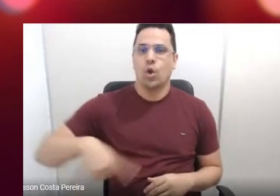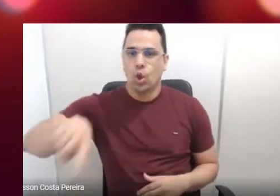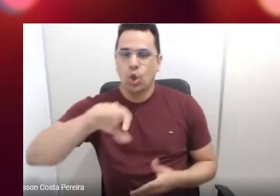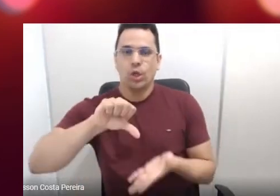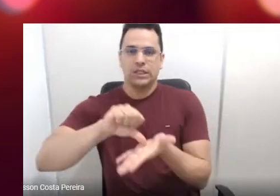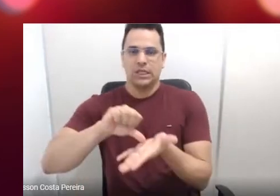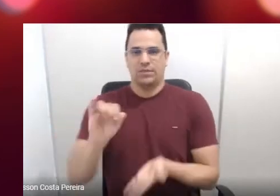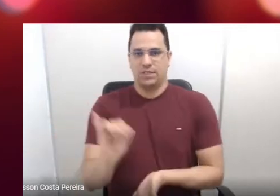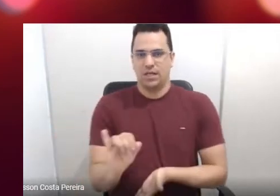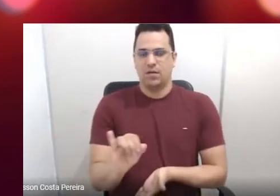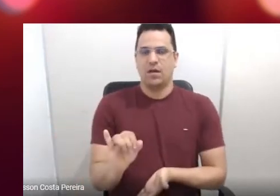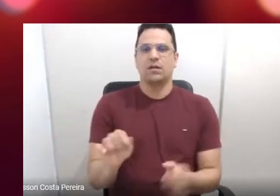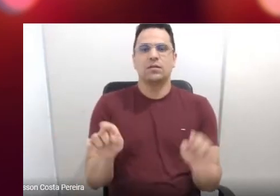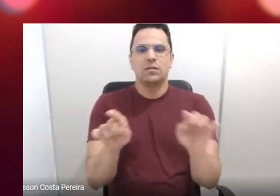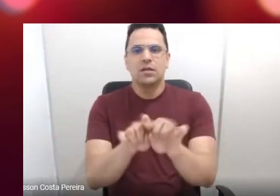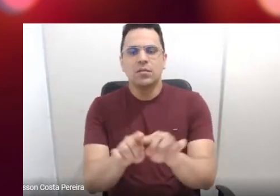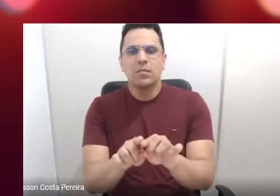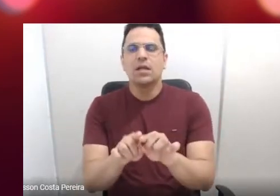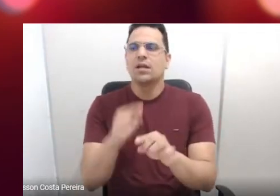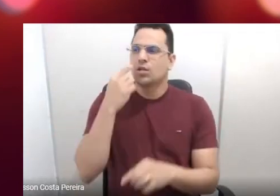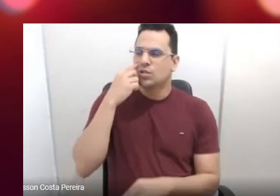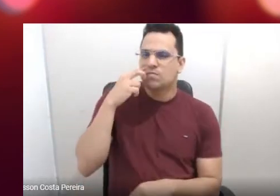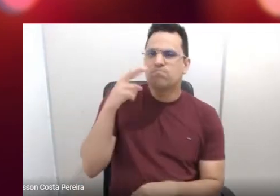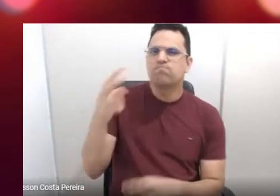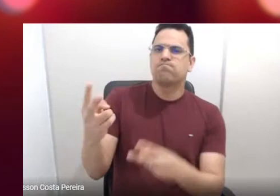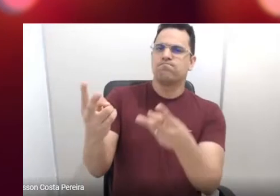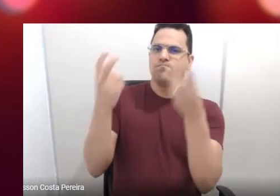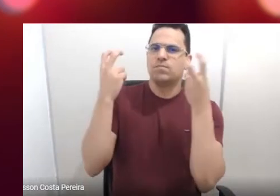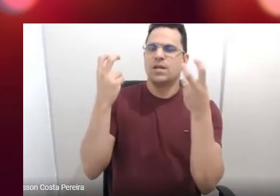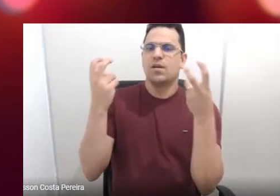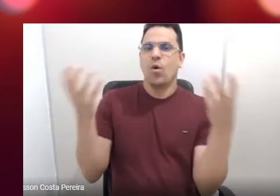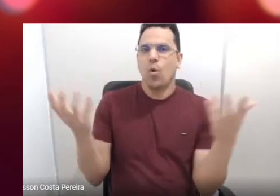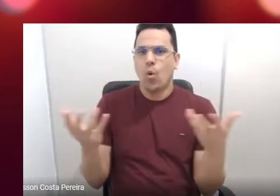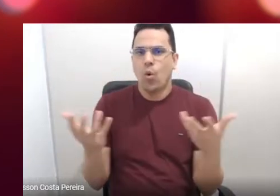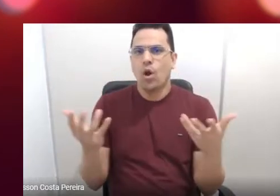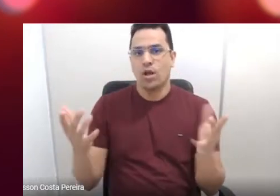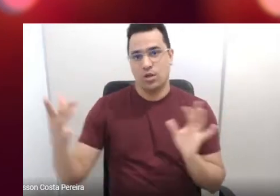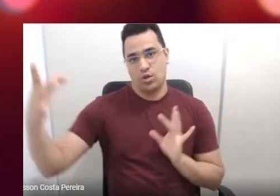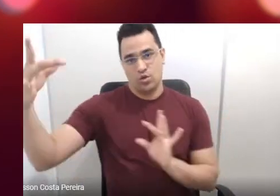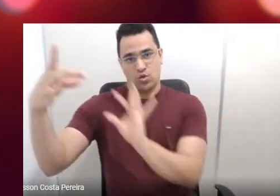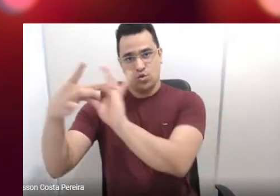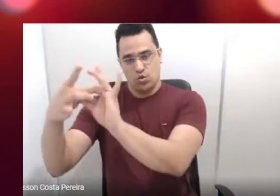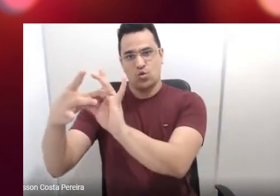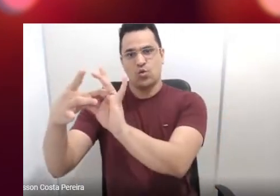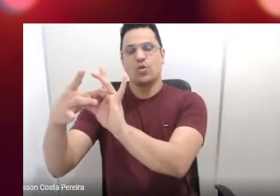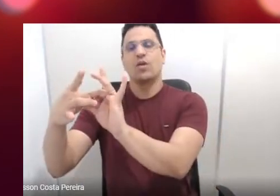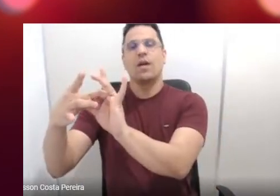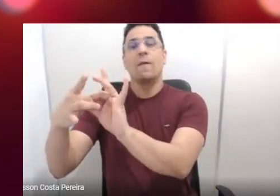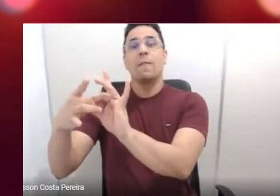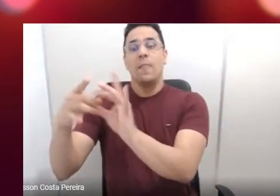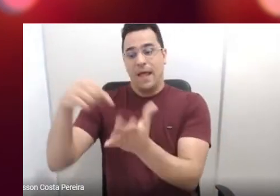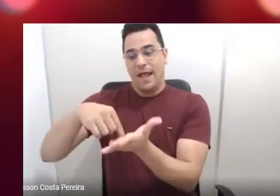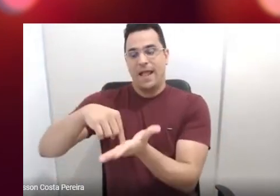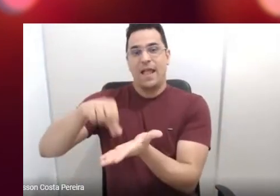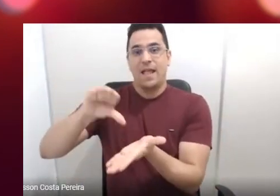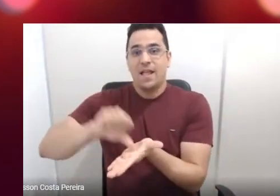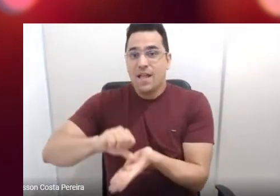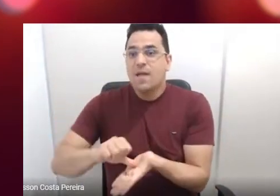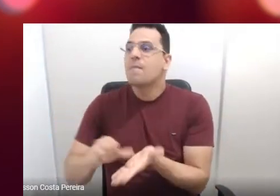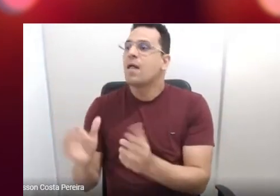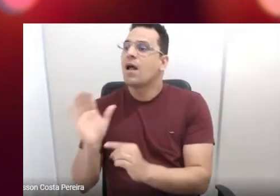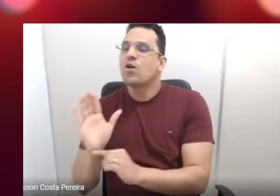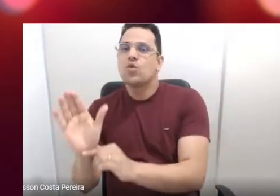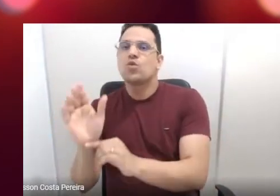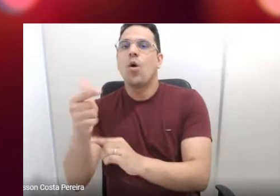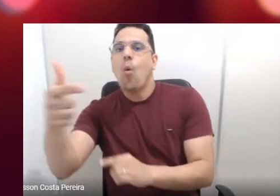nova realidade, enquanto campus, visualizamos a necessidade de desvincular as atividades que hoje ocorrem na sede